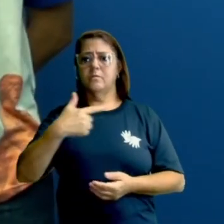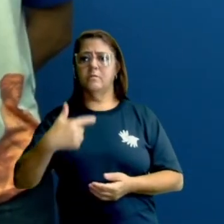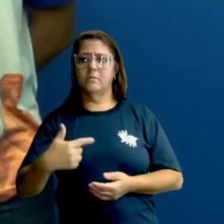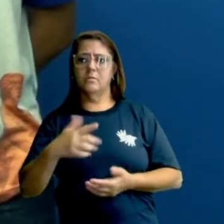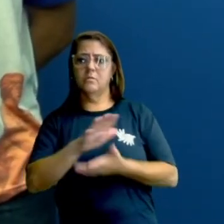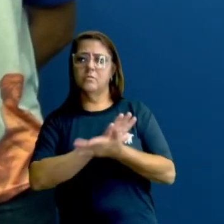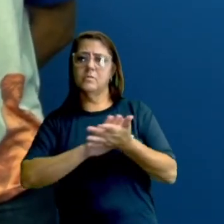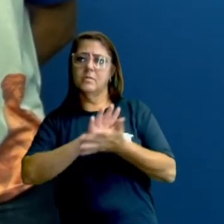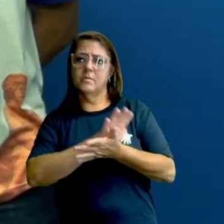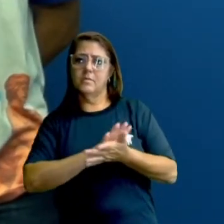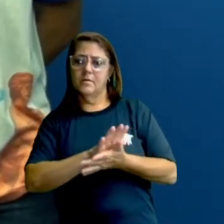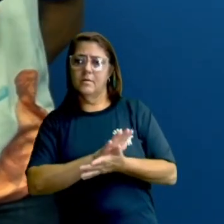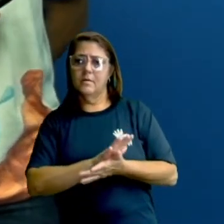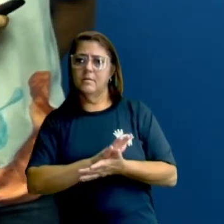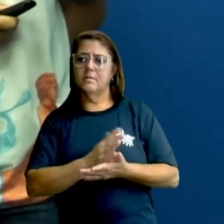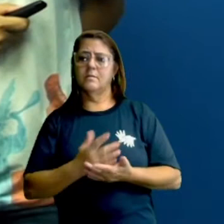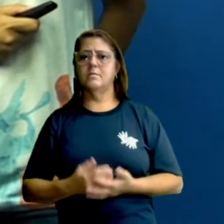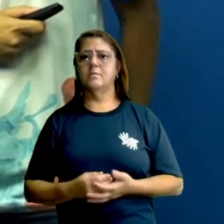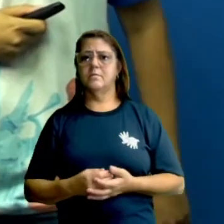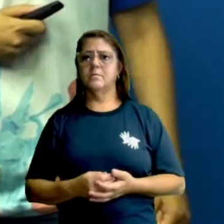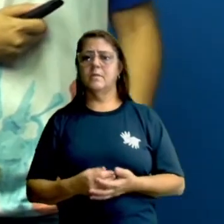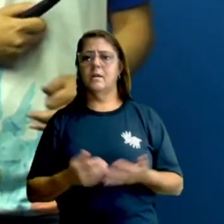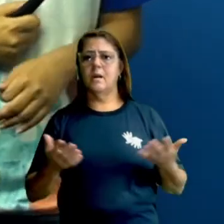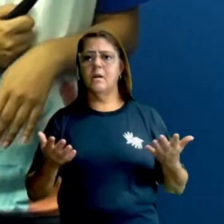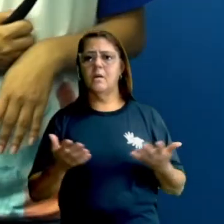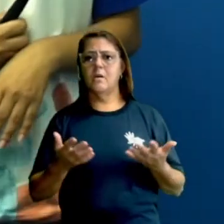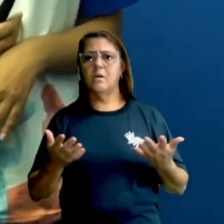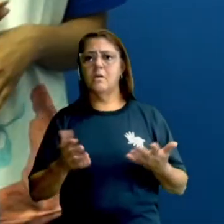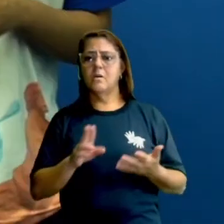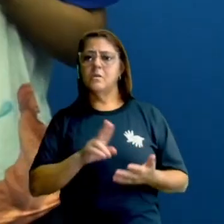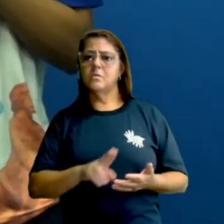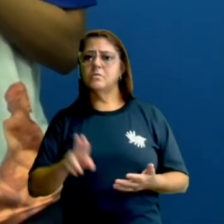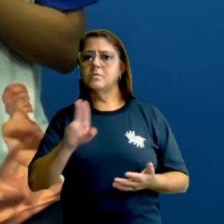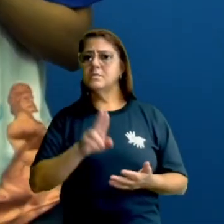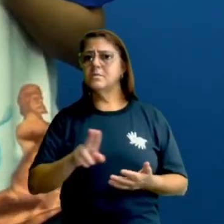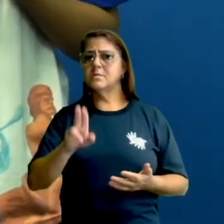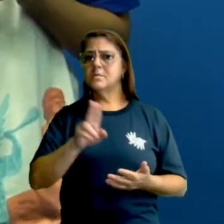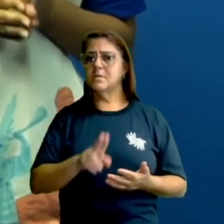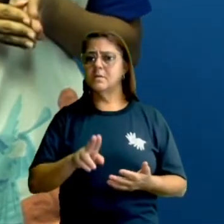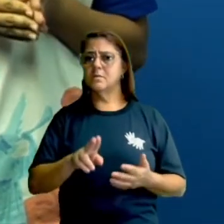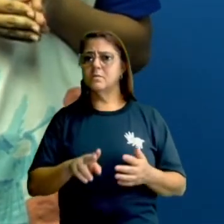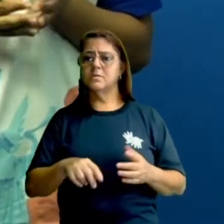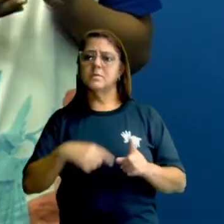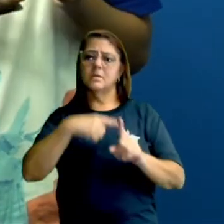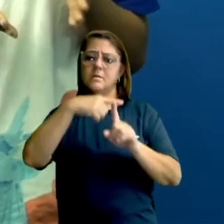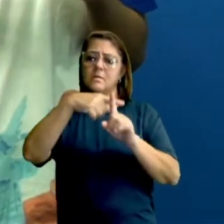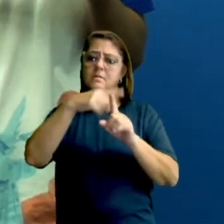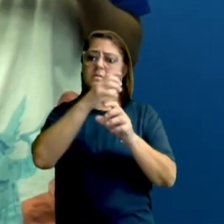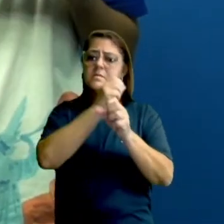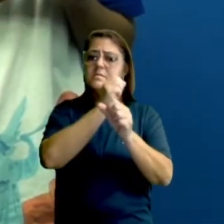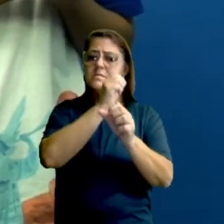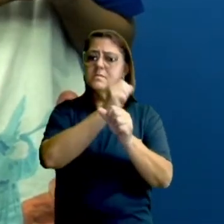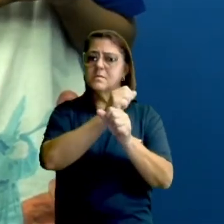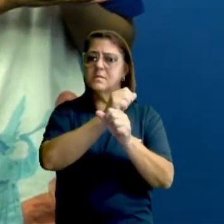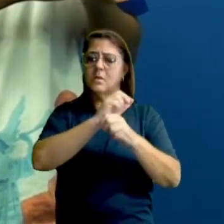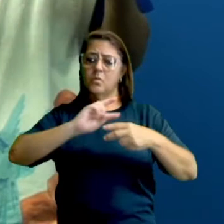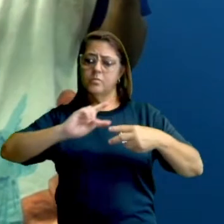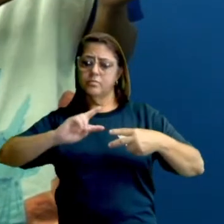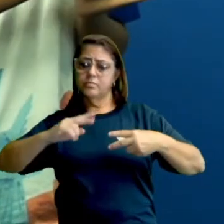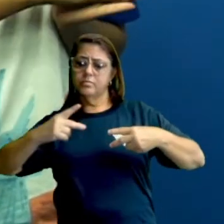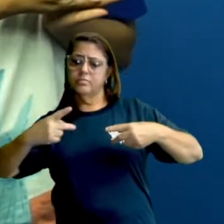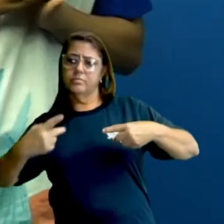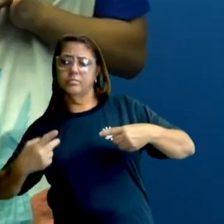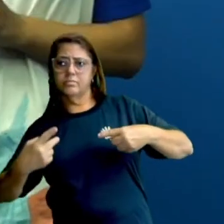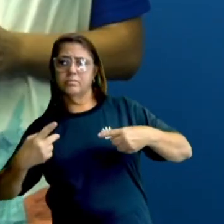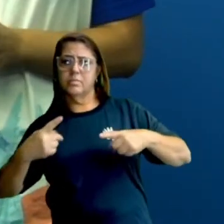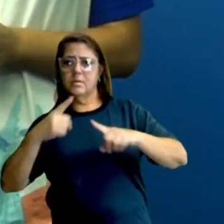22. Então, ó, aqui acabamos de usar a adição como operação inversa